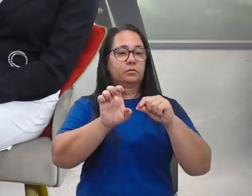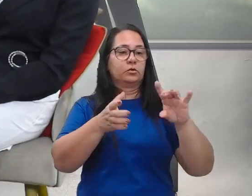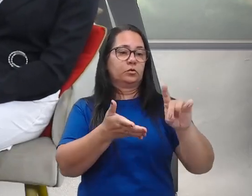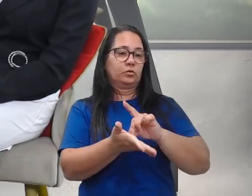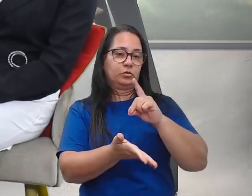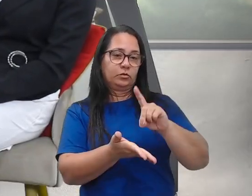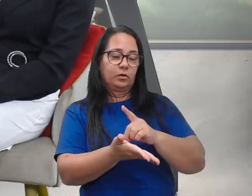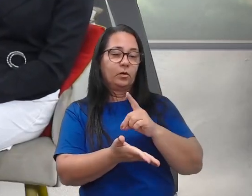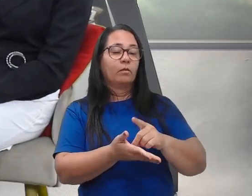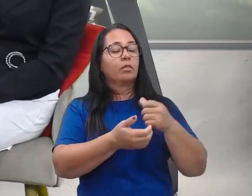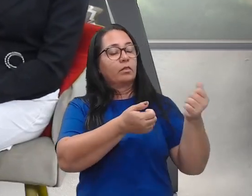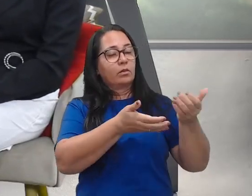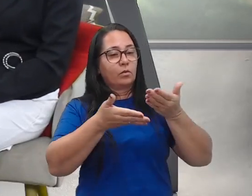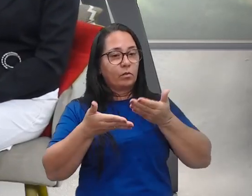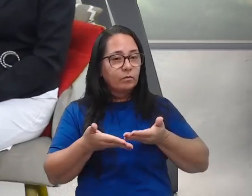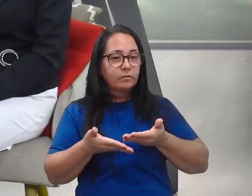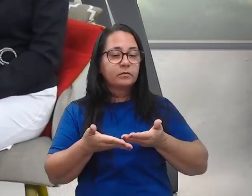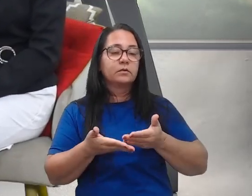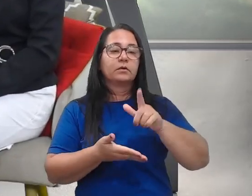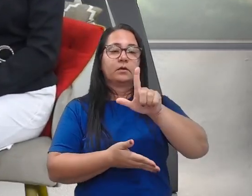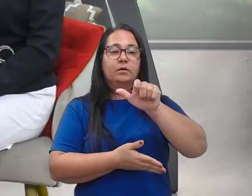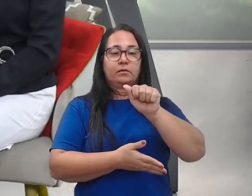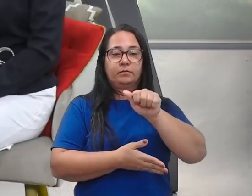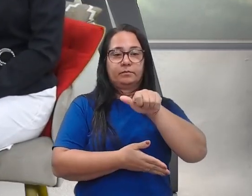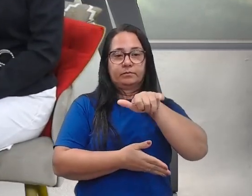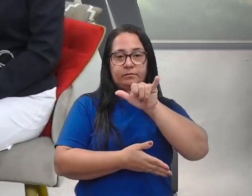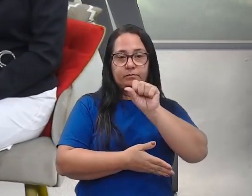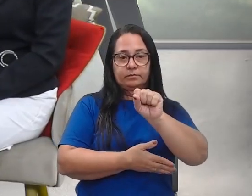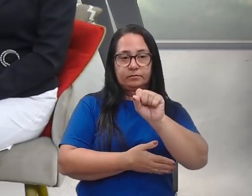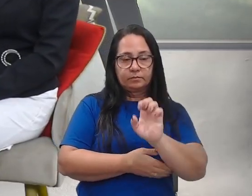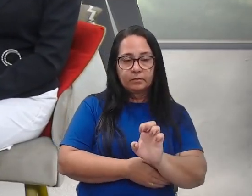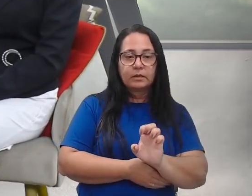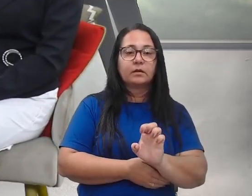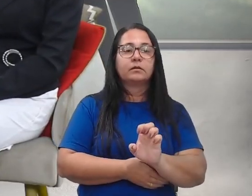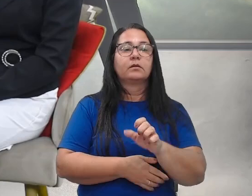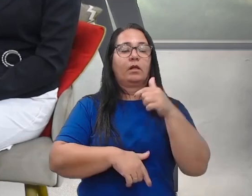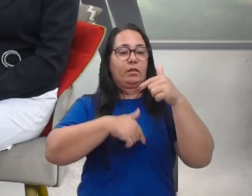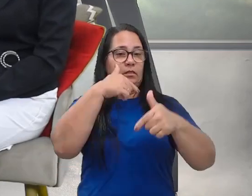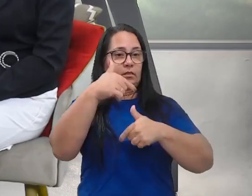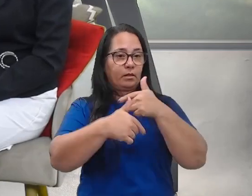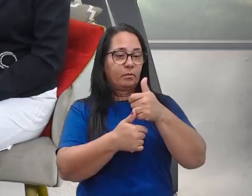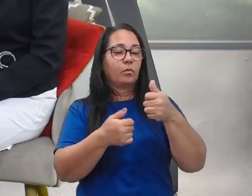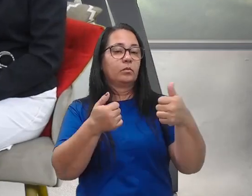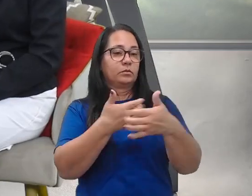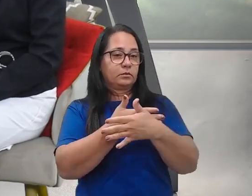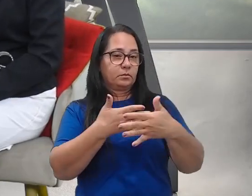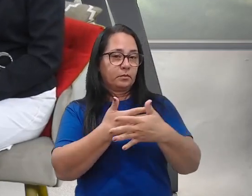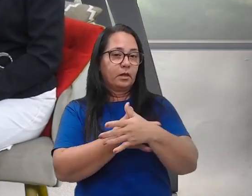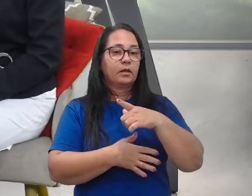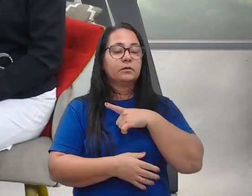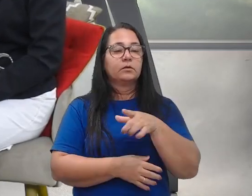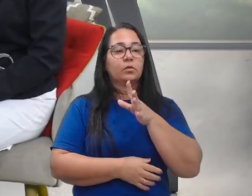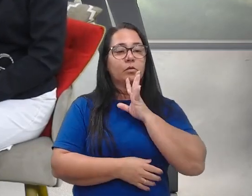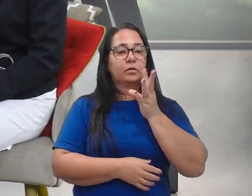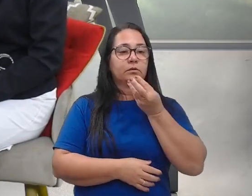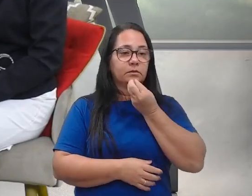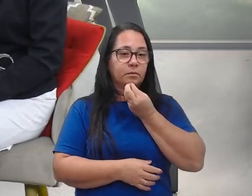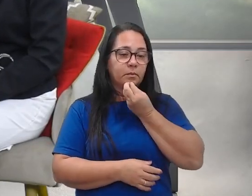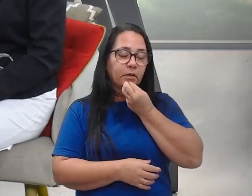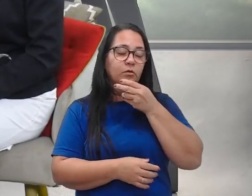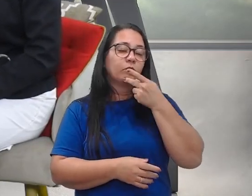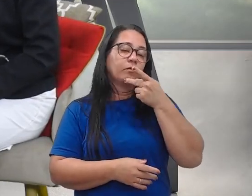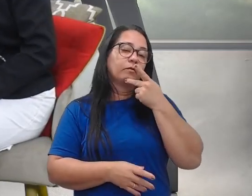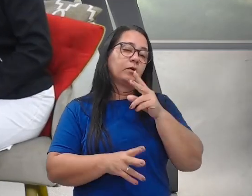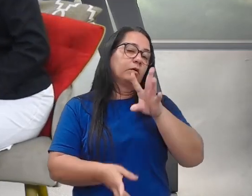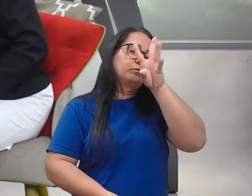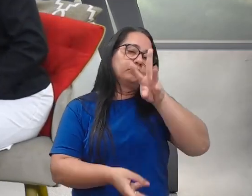gente trouxe Laís Santos, que é trabalhadora do Sebrae, tem vasto conhecimento e vai falar um pouquinho para a gente sobre